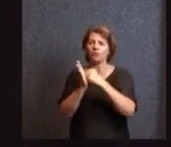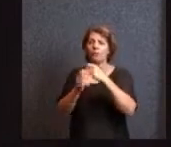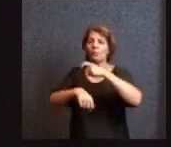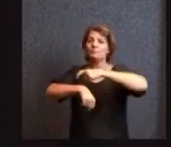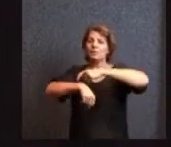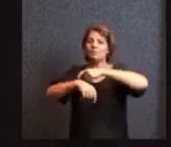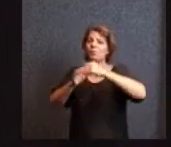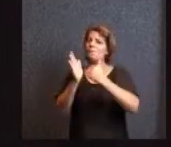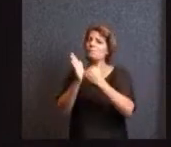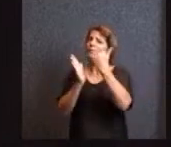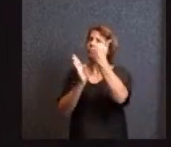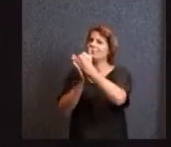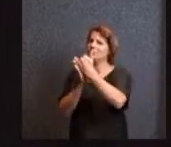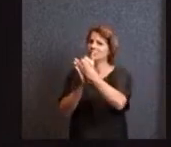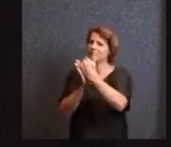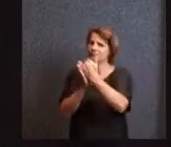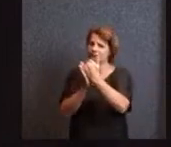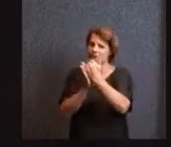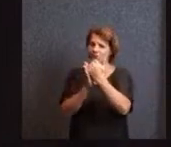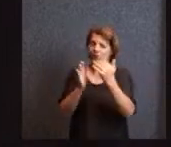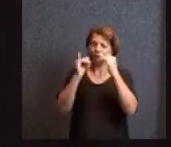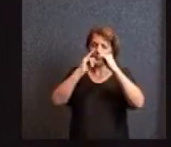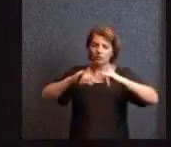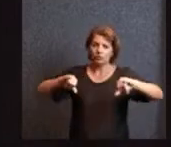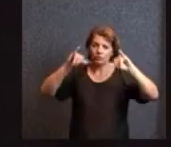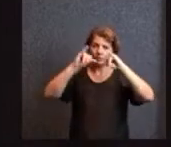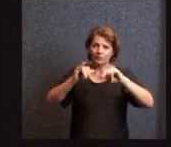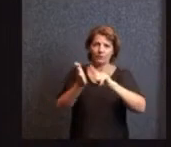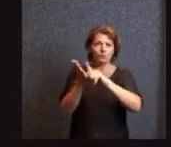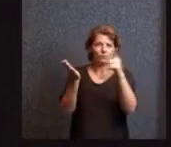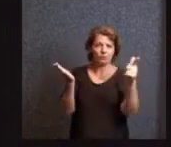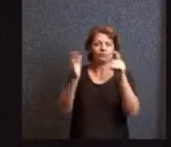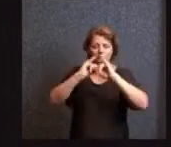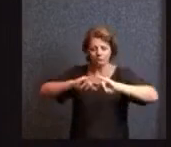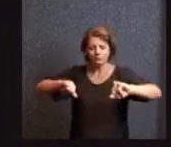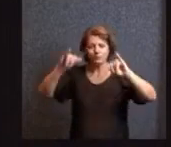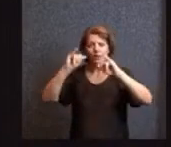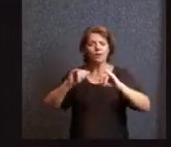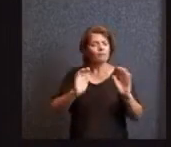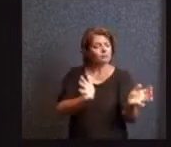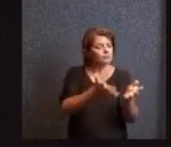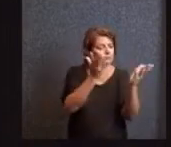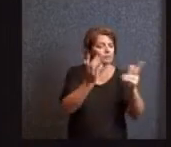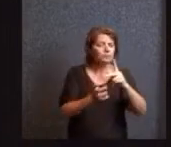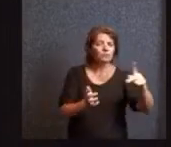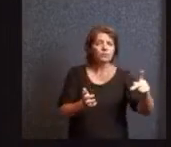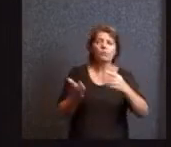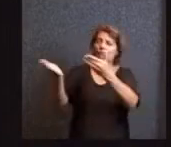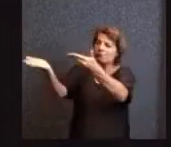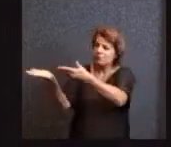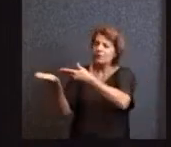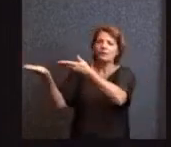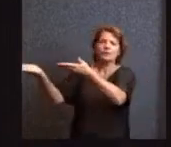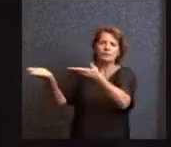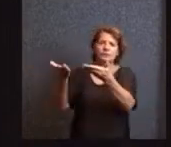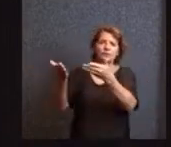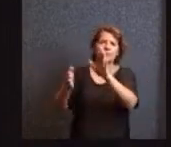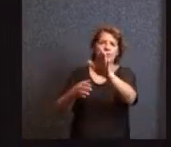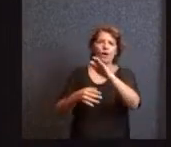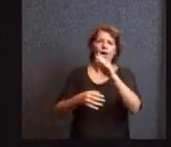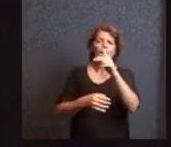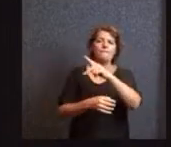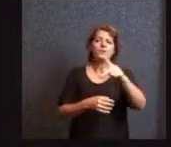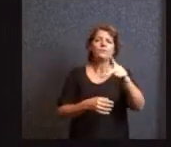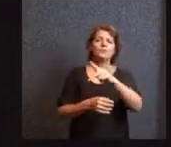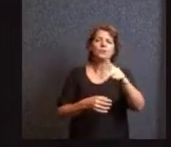hoje, mas está saindo uma prorrogação, incentivem os professores. Quem pode participar são professores do